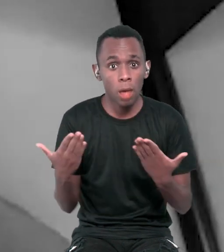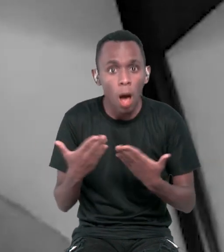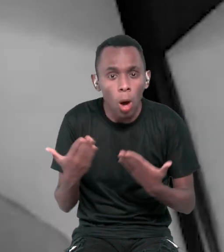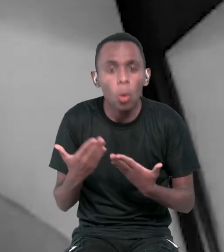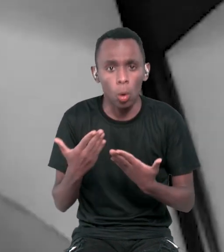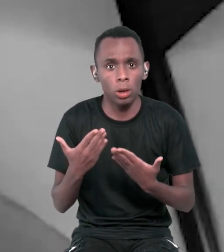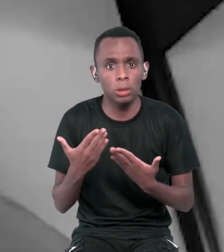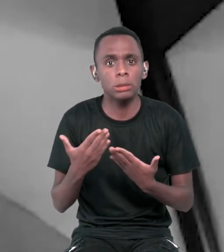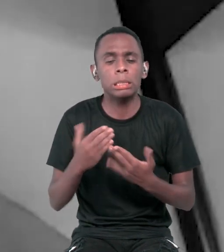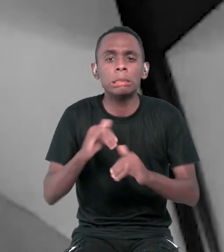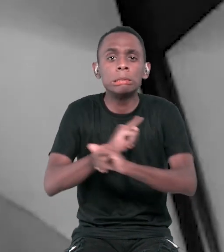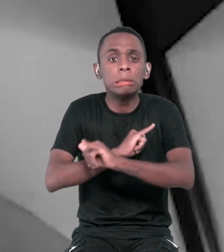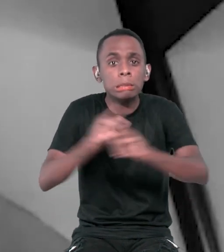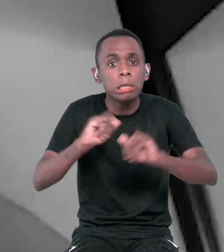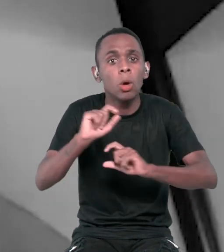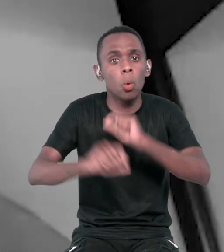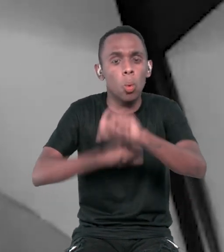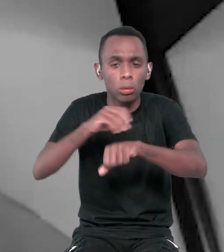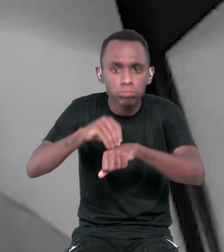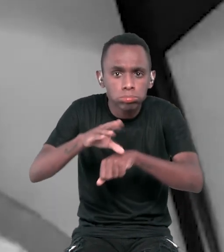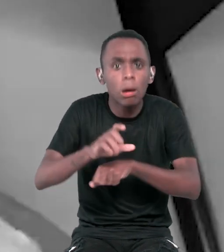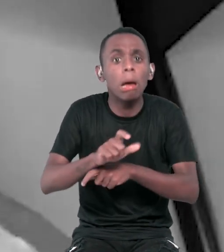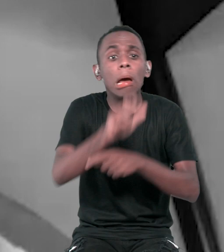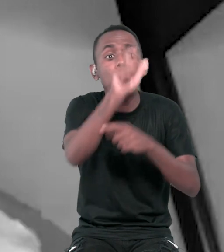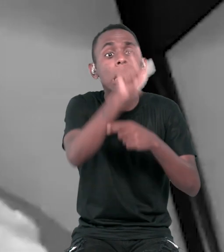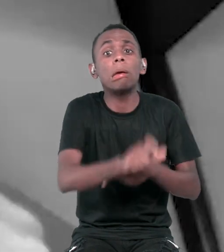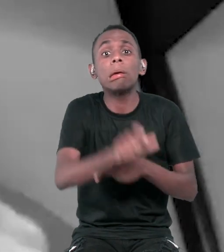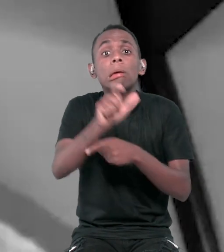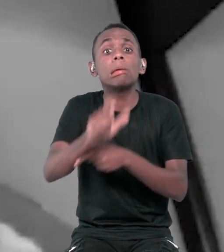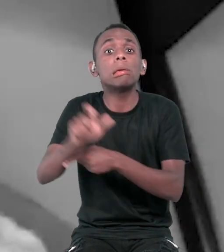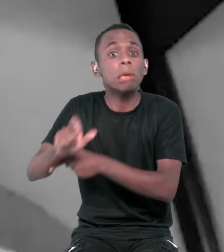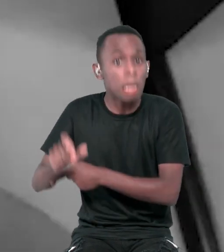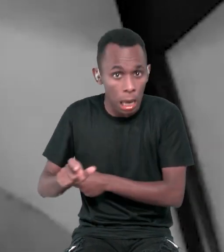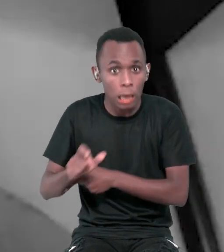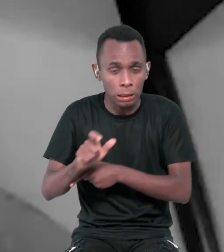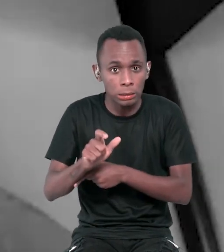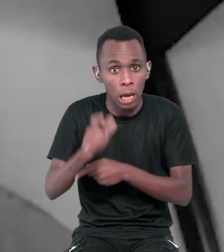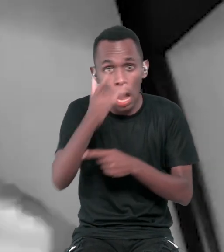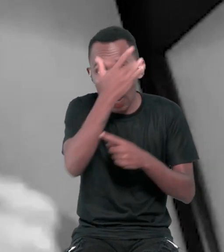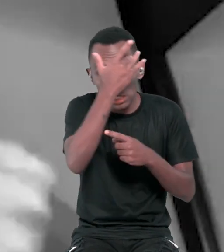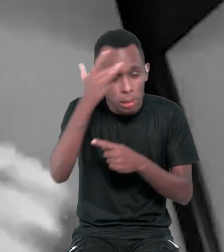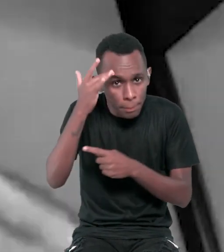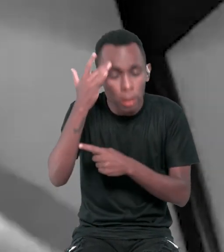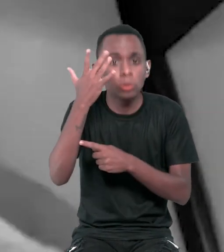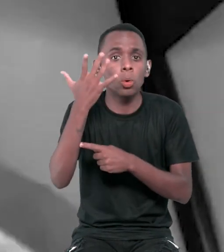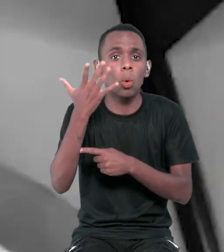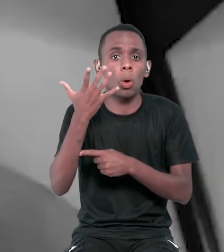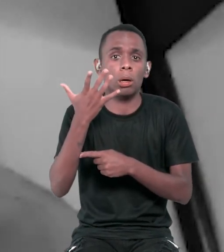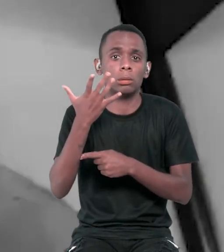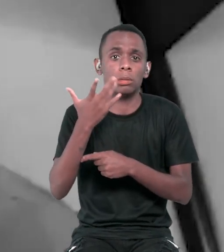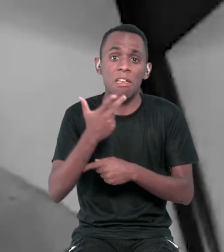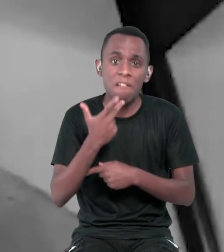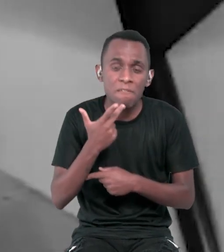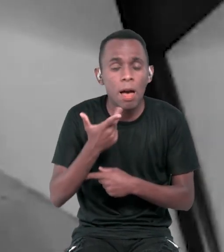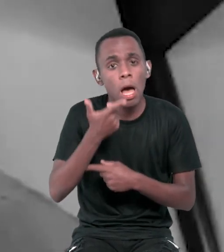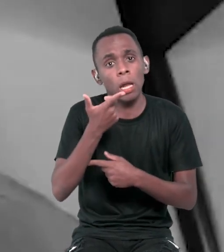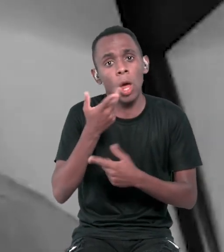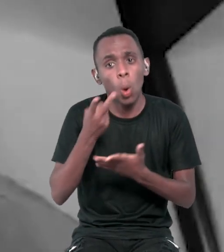momento exactamente decir quién son, quién ten sido, quién persisten en